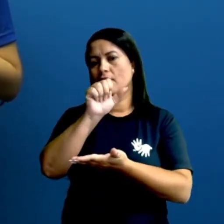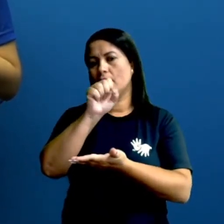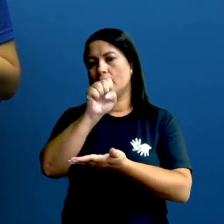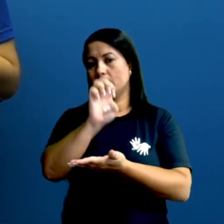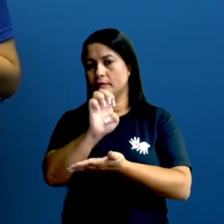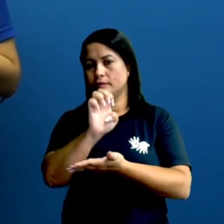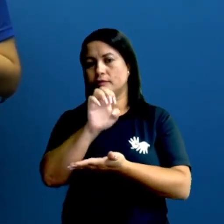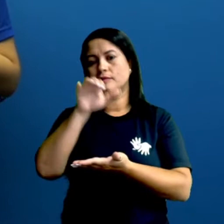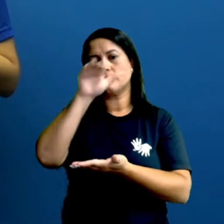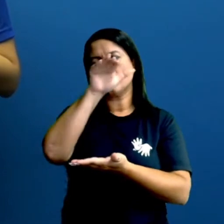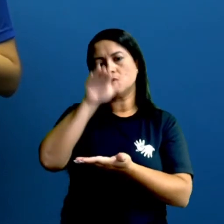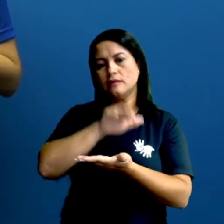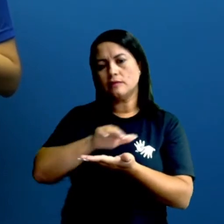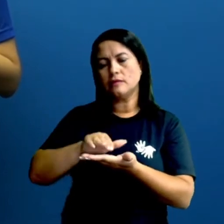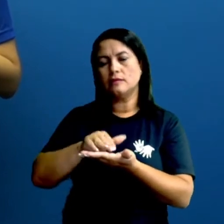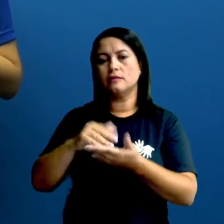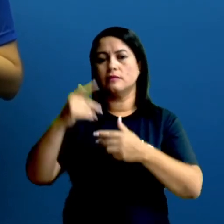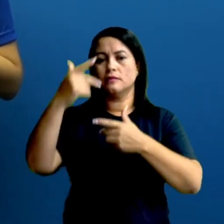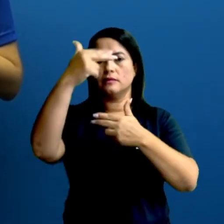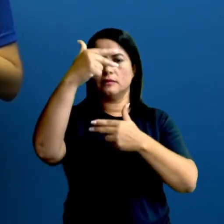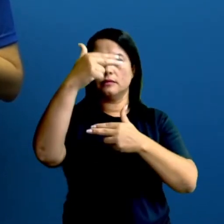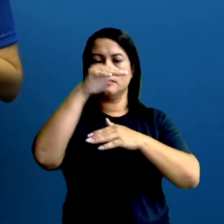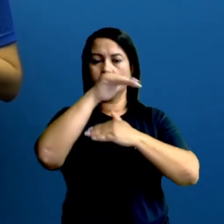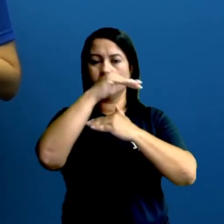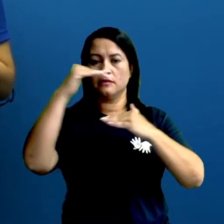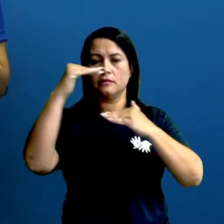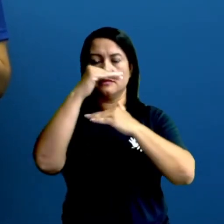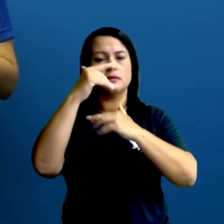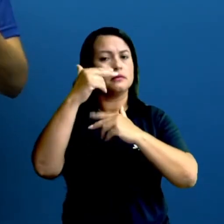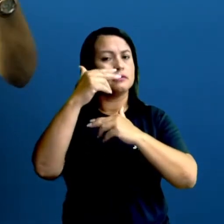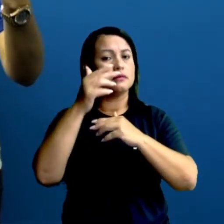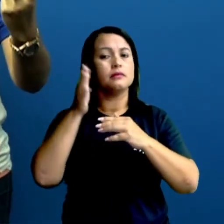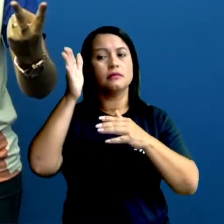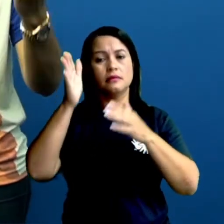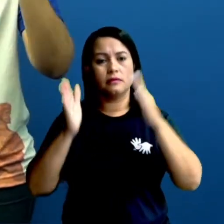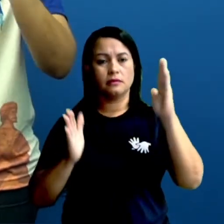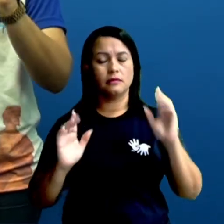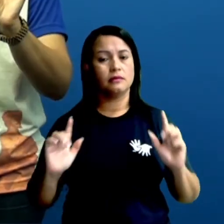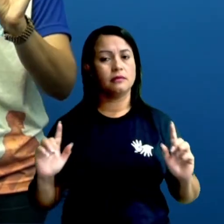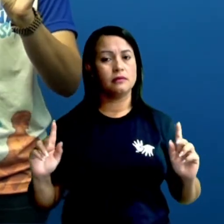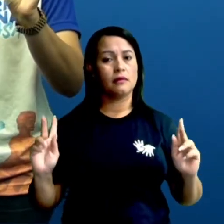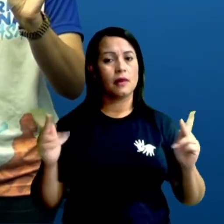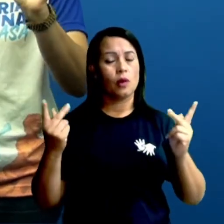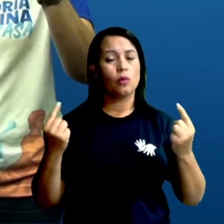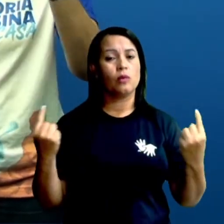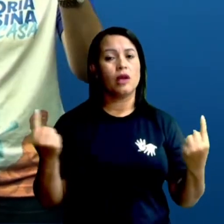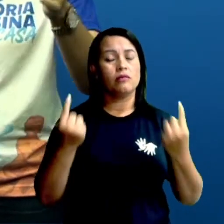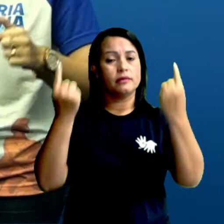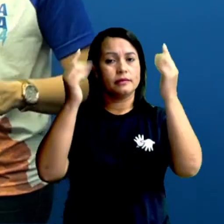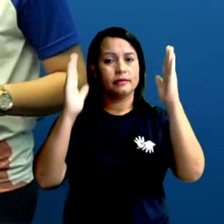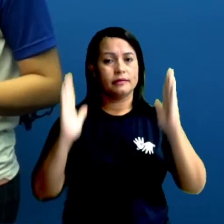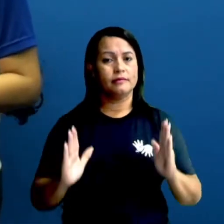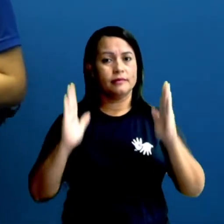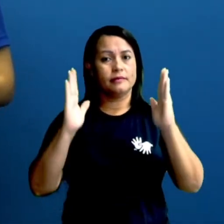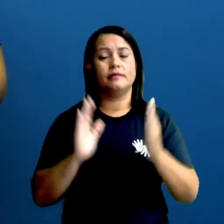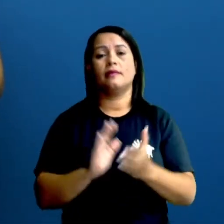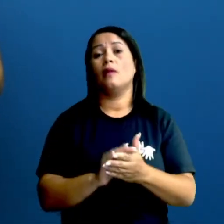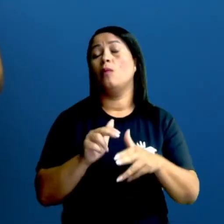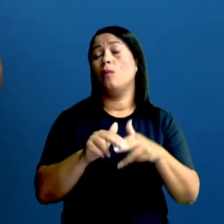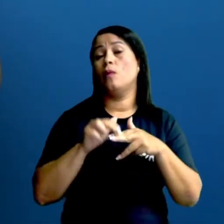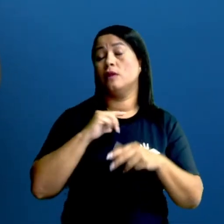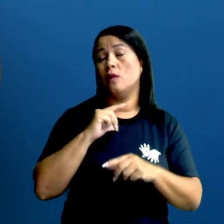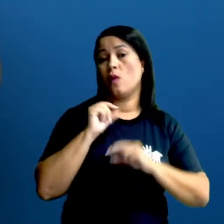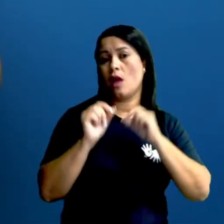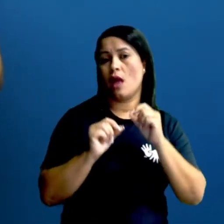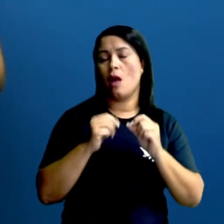aqui eu chamo, ó, essa é igual a essa. Então, são o quê? 2 bases e 2 alturas. H significa o quê? Altura. Então, aqui,